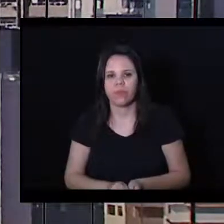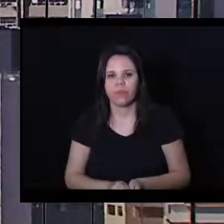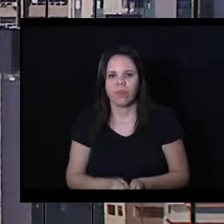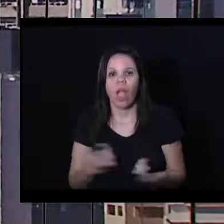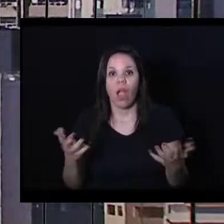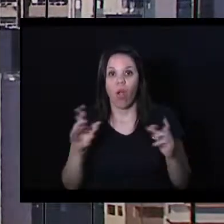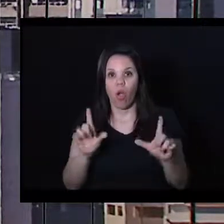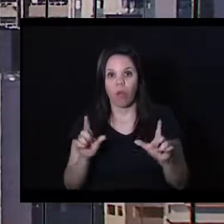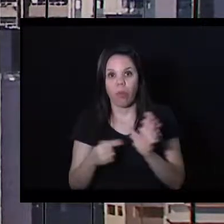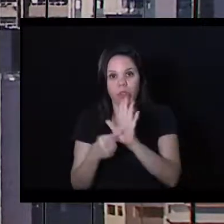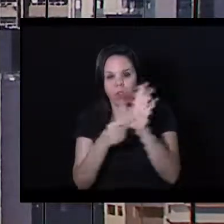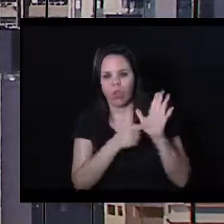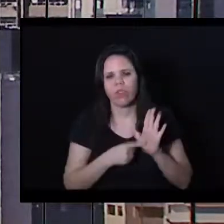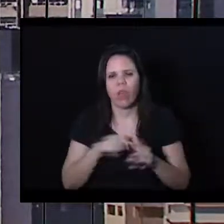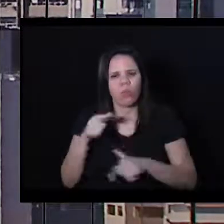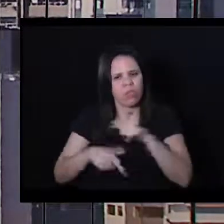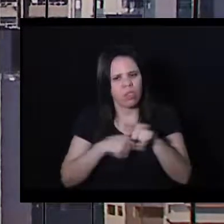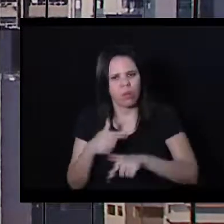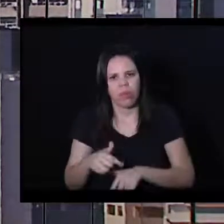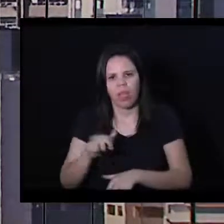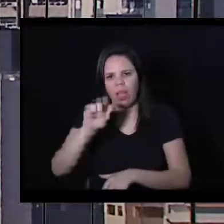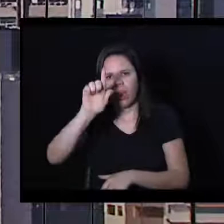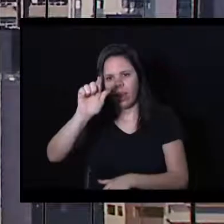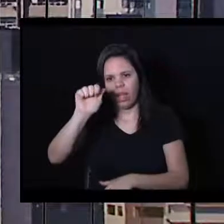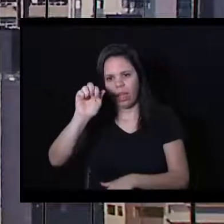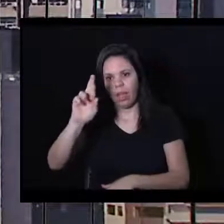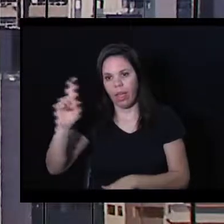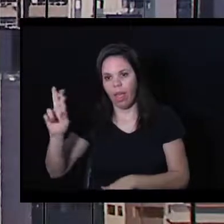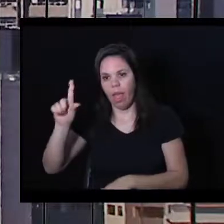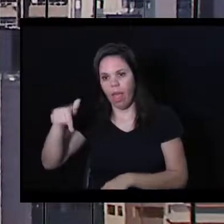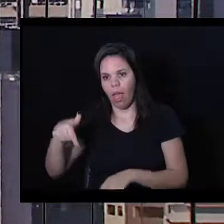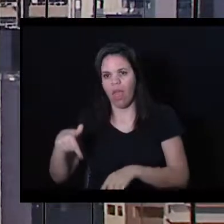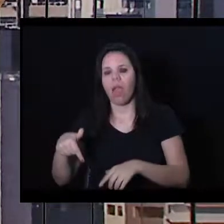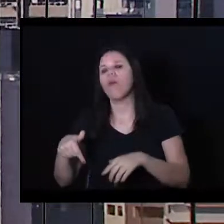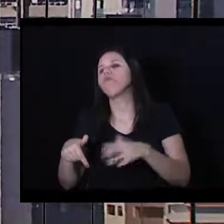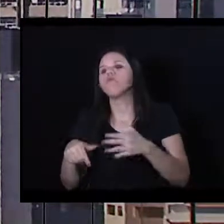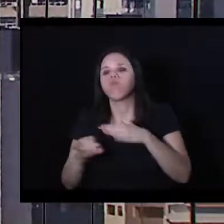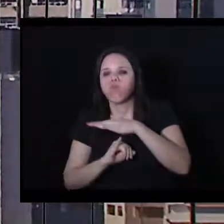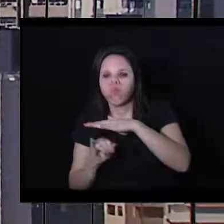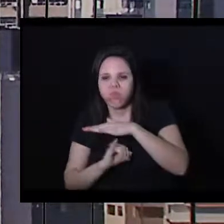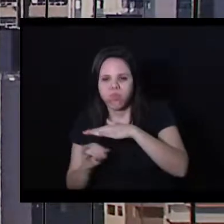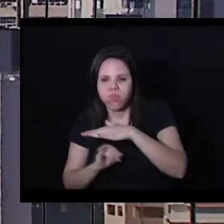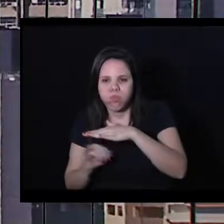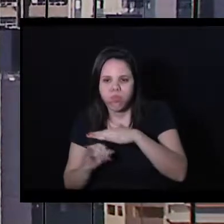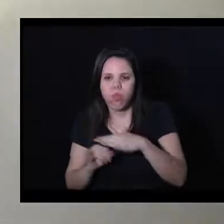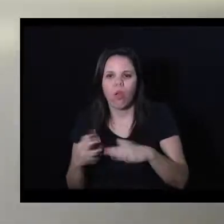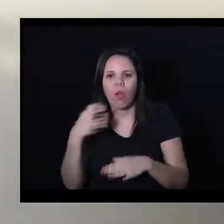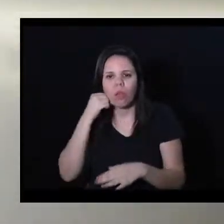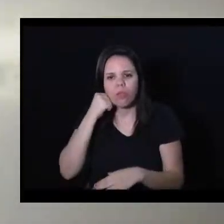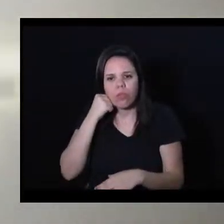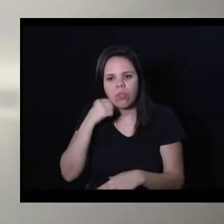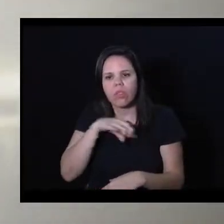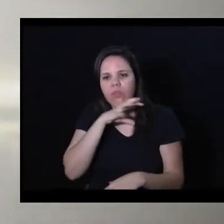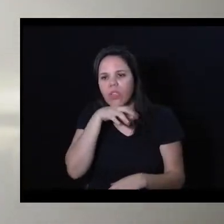o trabalho da Gaar, uma ONG que incentiva a adoção de cães e gatos.